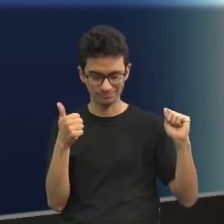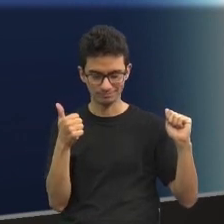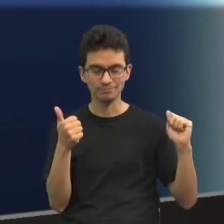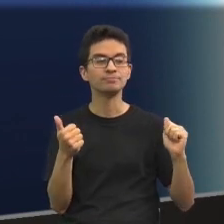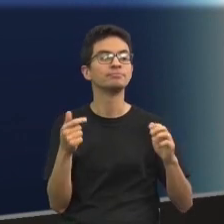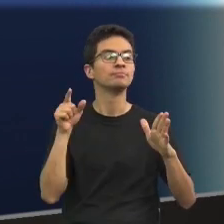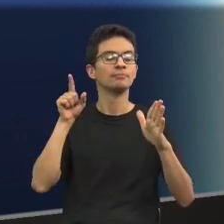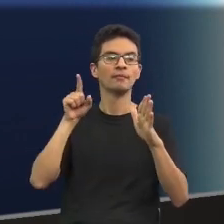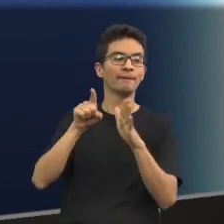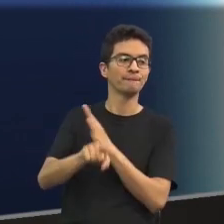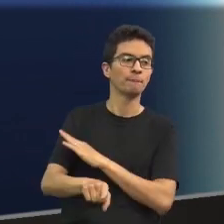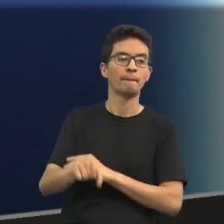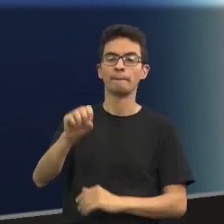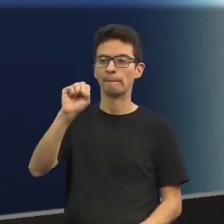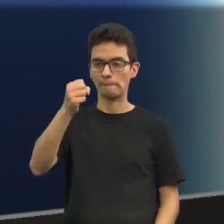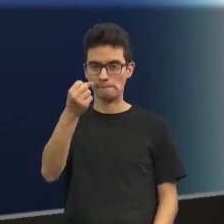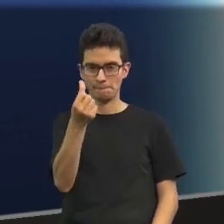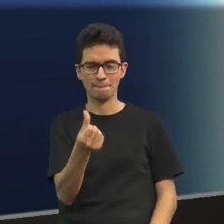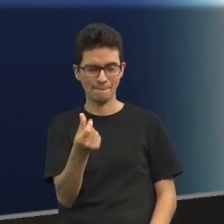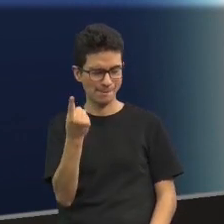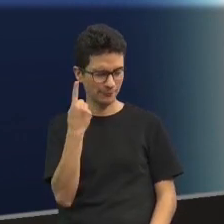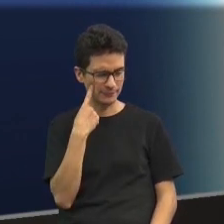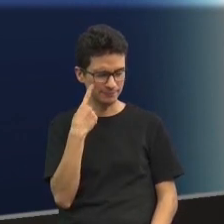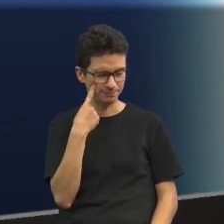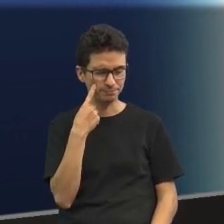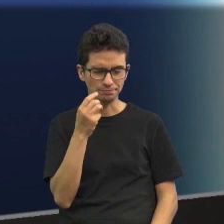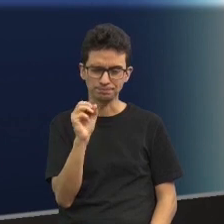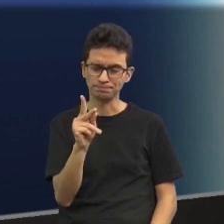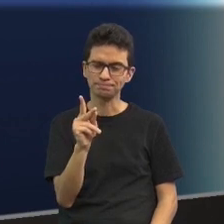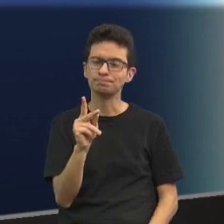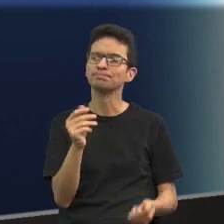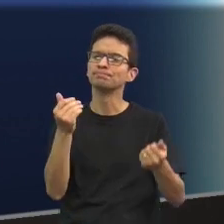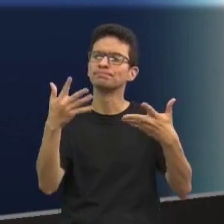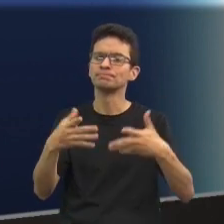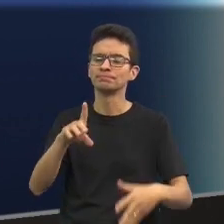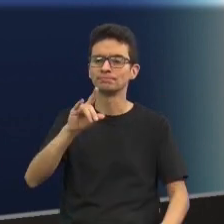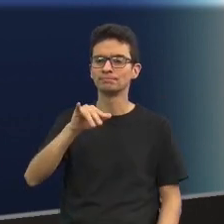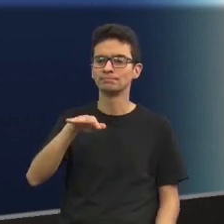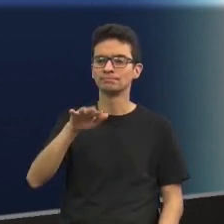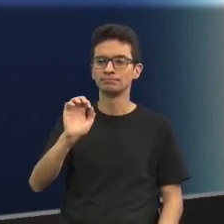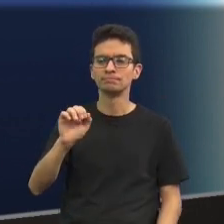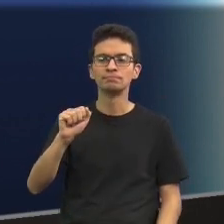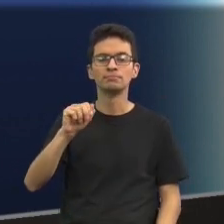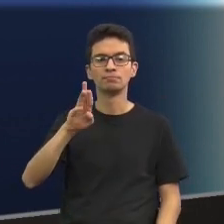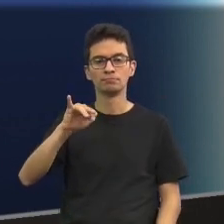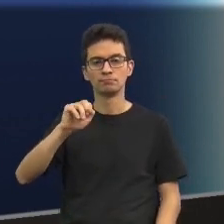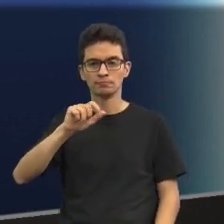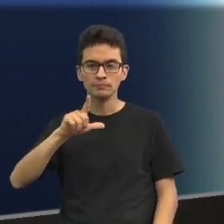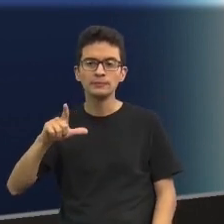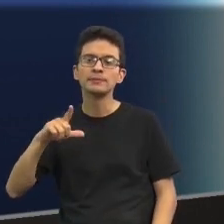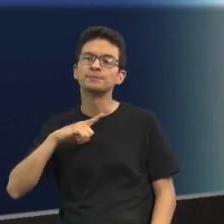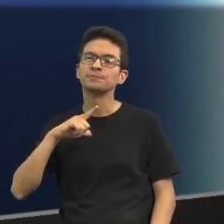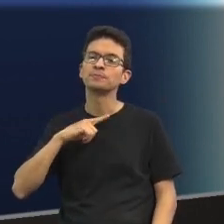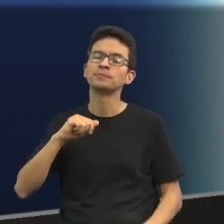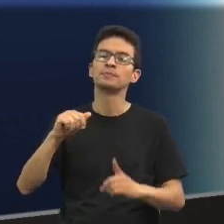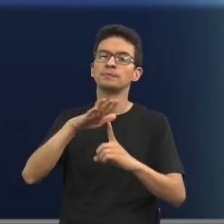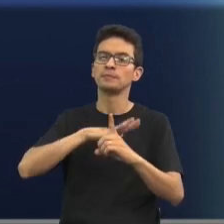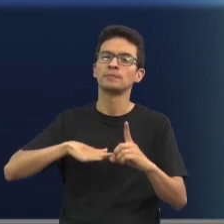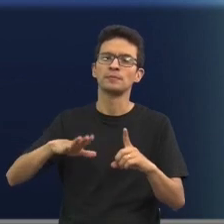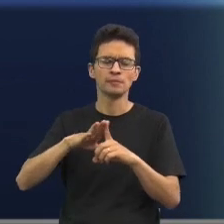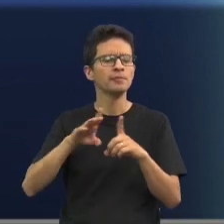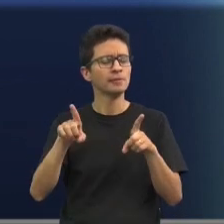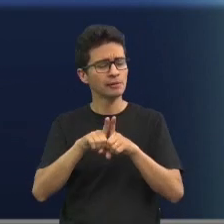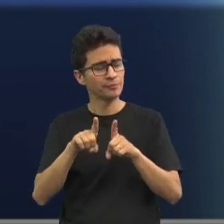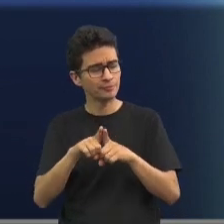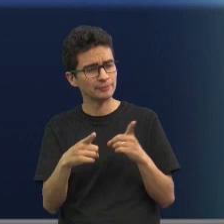a questão 86 fala sobre densidade populacional população eo